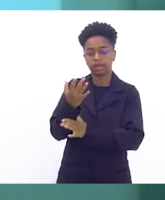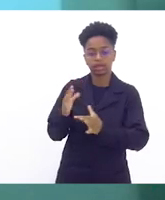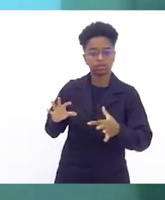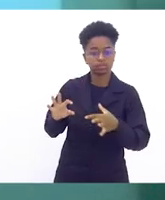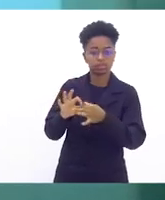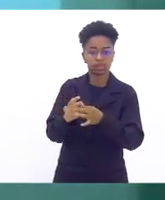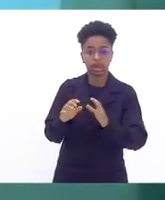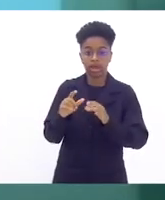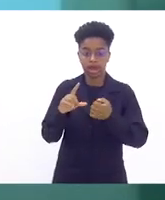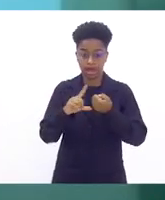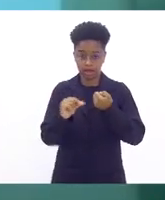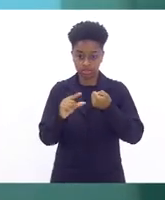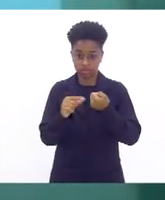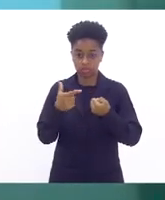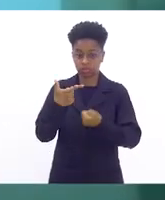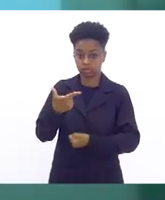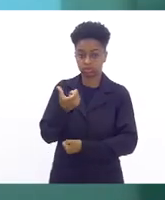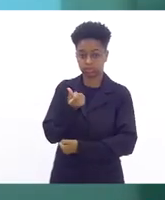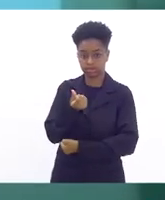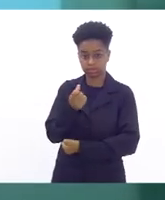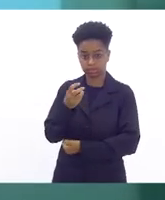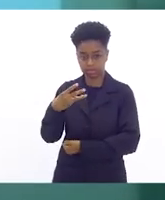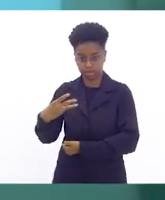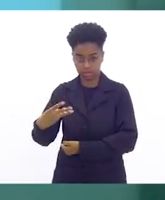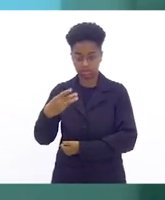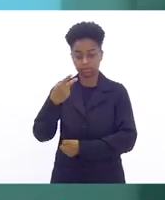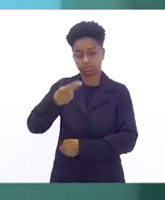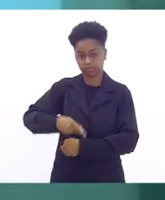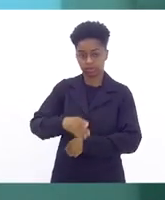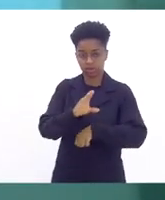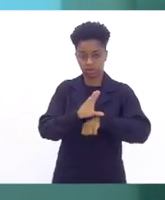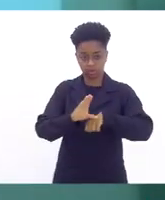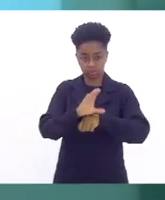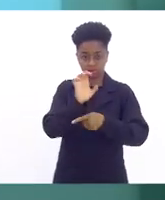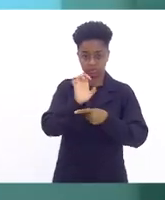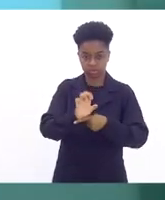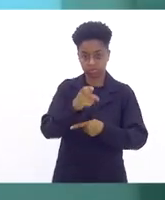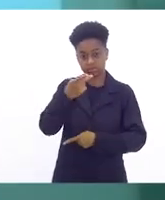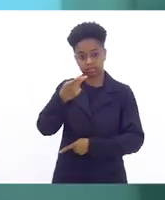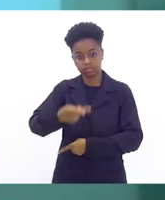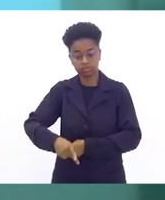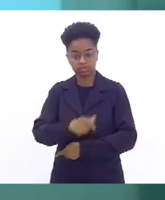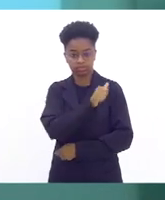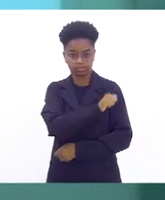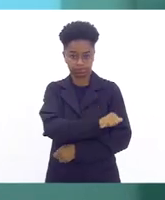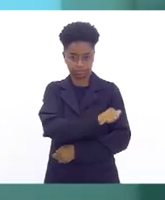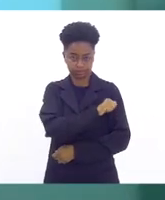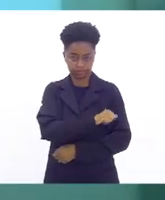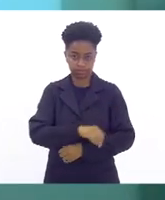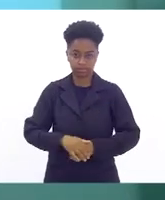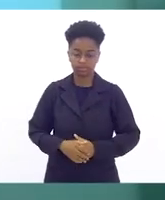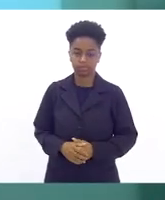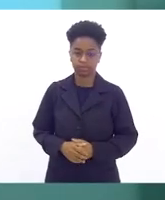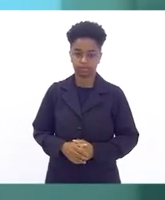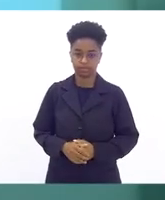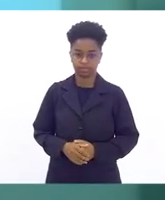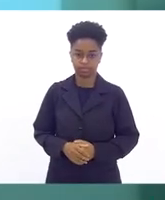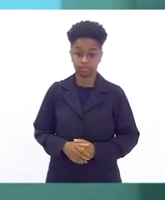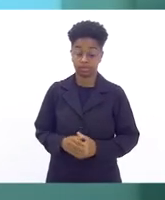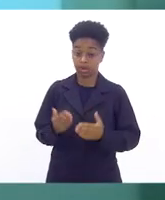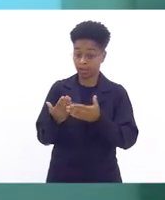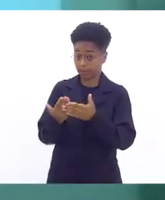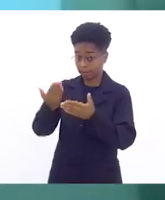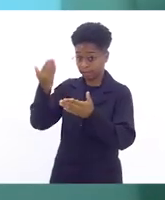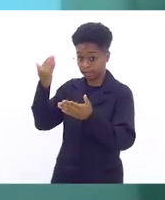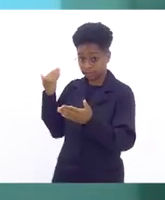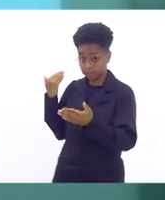consonância com artigo 263 da nossa Constituição do Estado do Rio de Janeiro na época